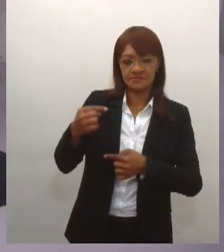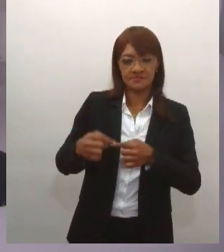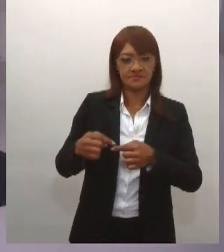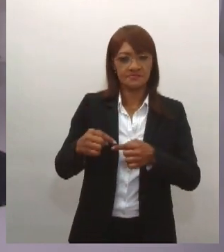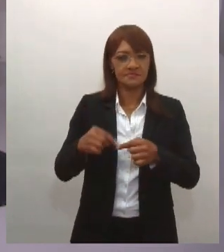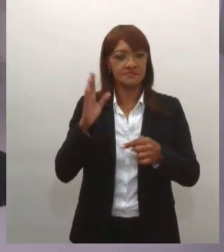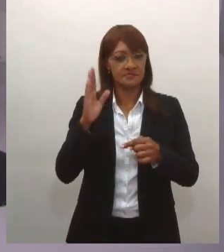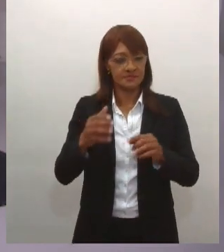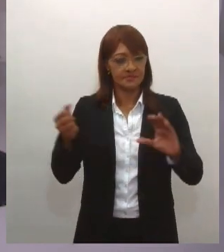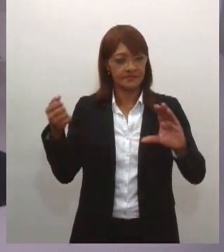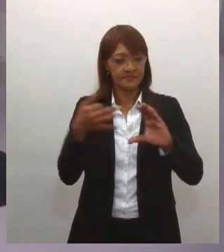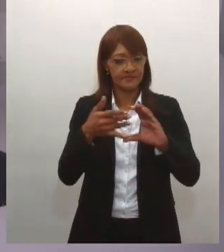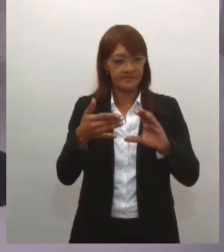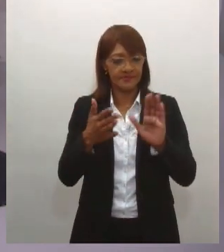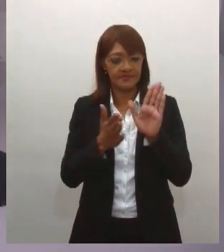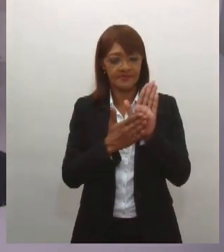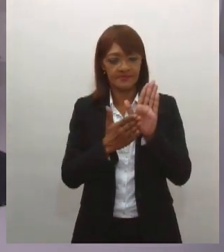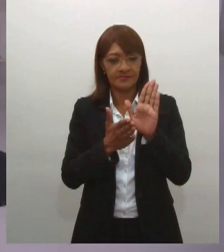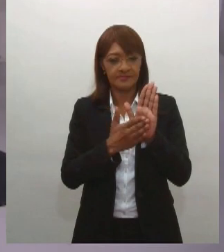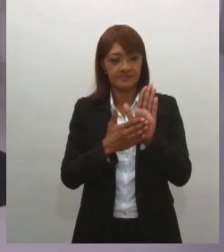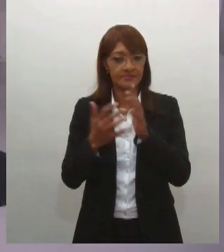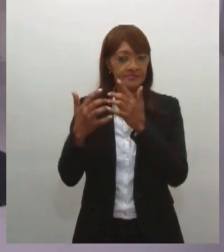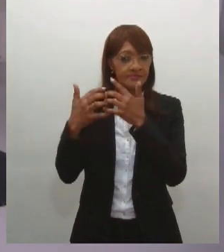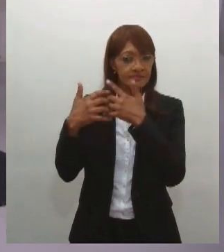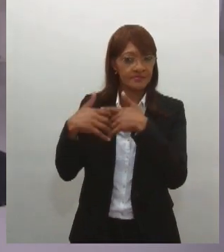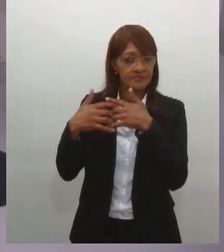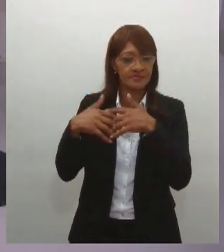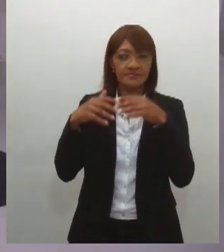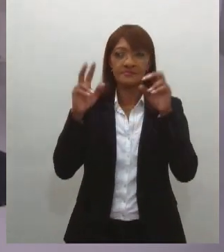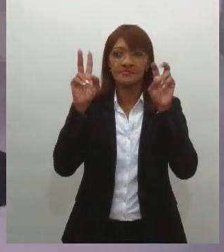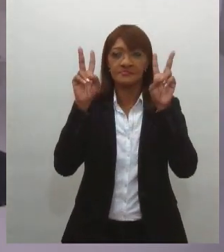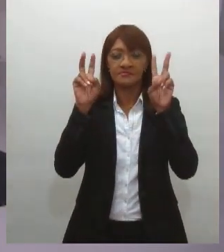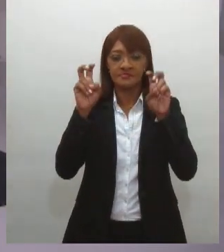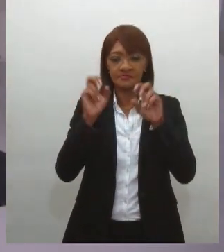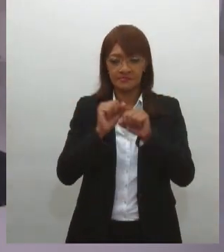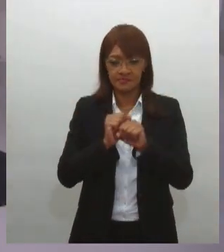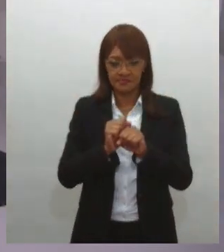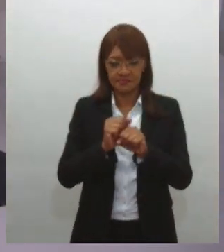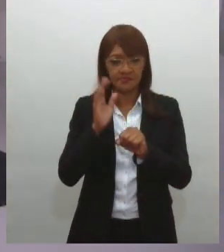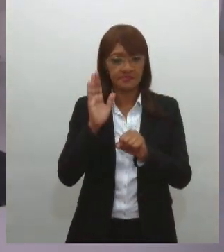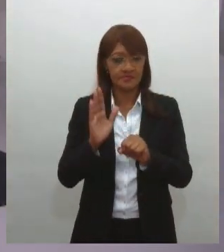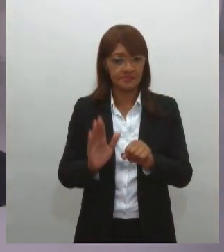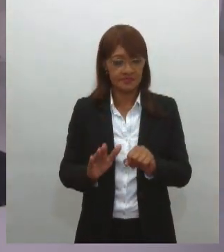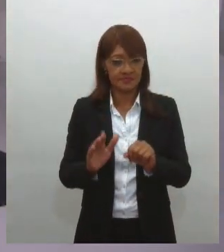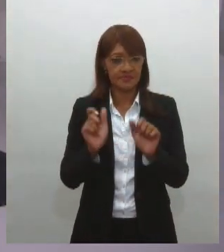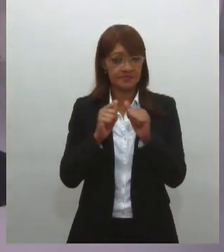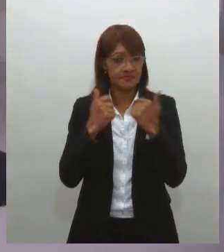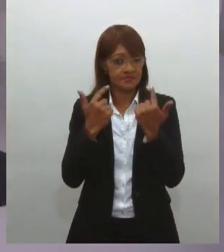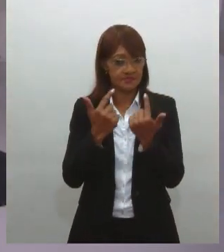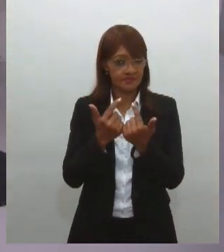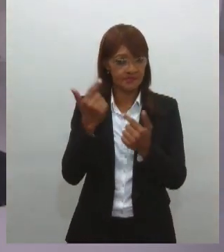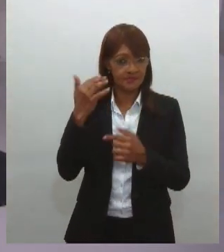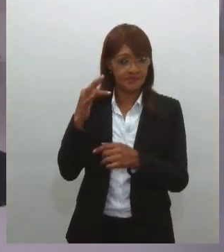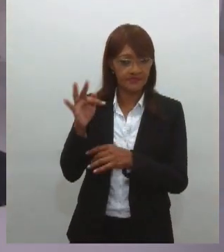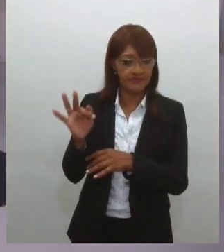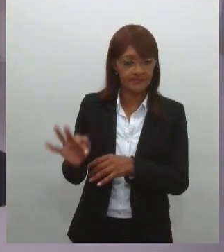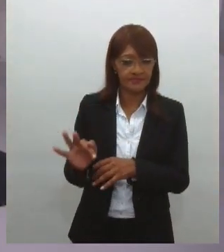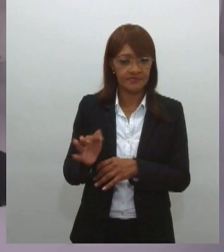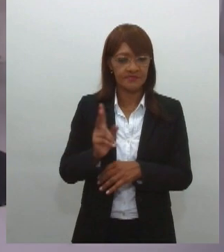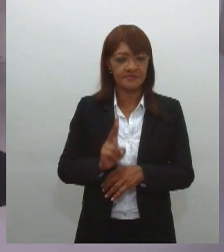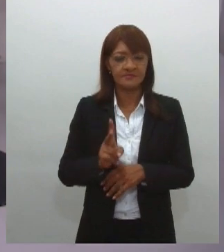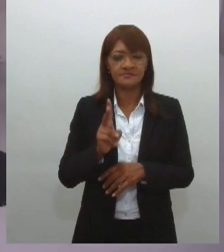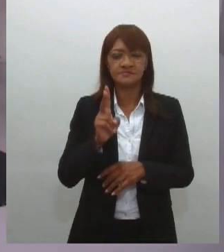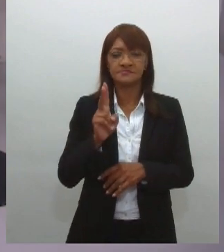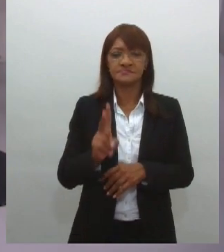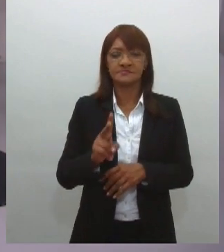e reflexões sobre temas pautados no Legislativo Federal, conectando os aspectos nacionais, regionais